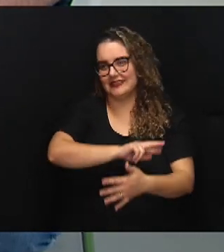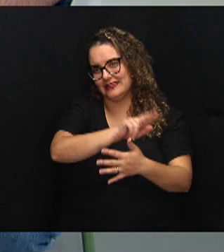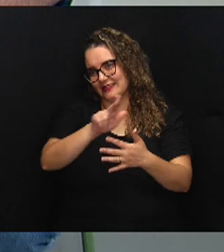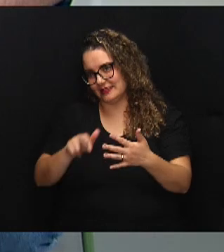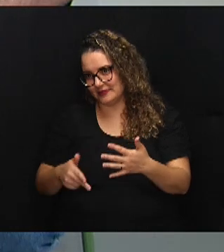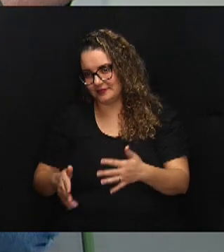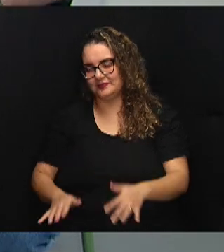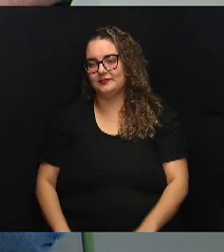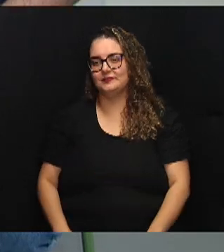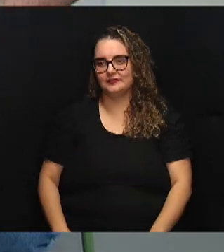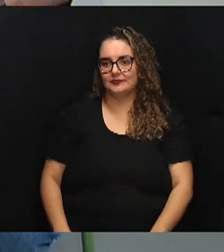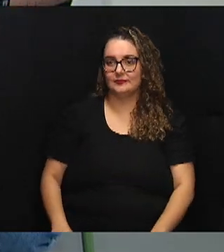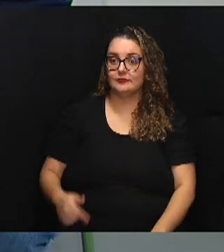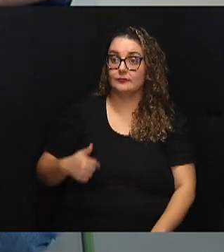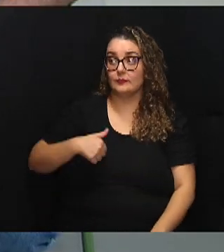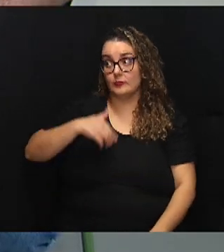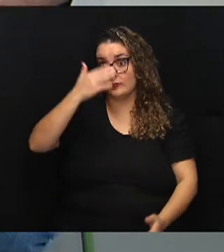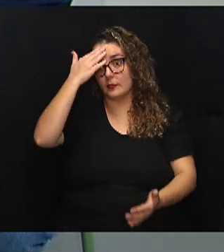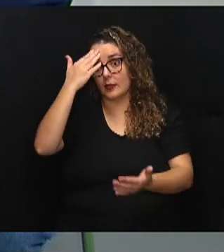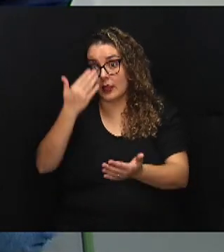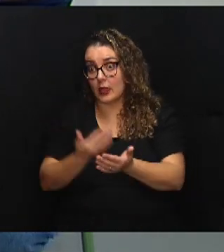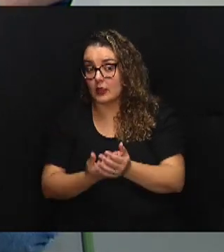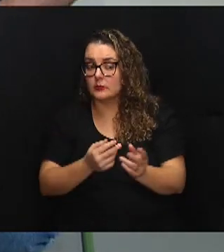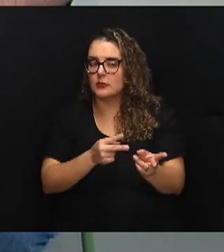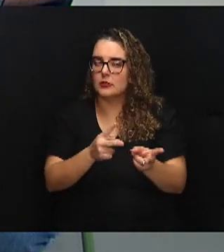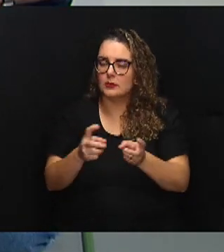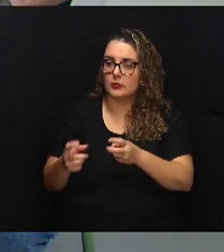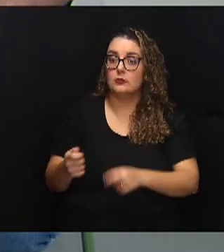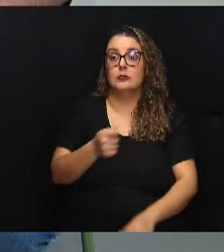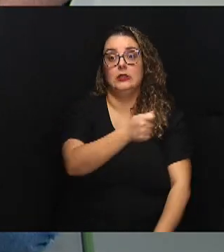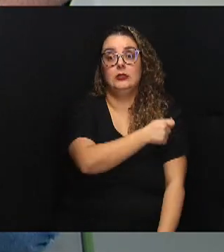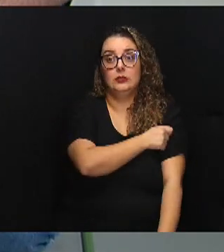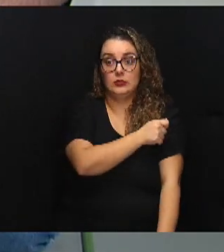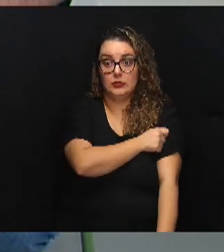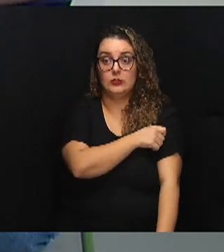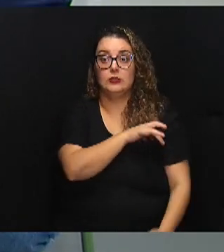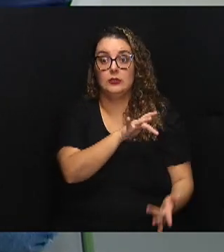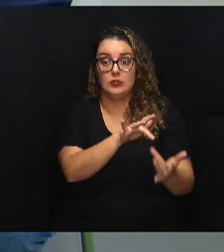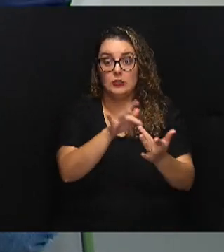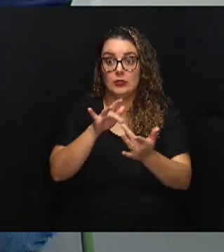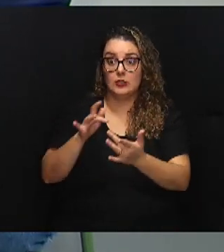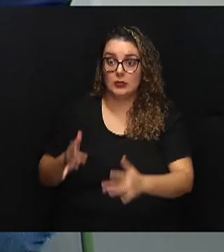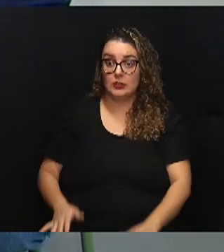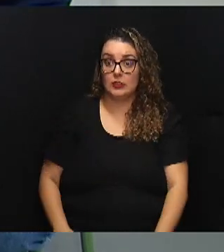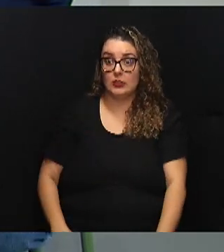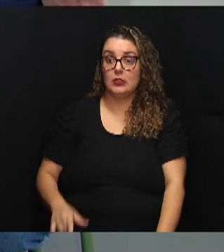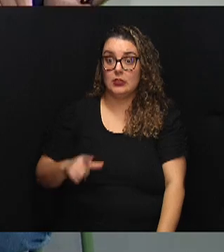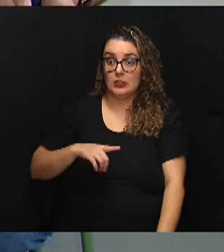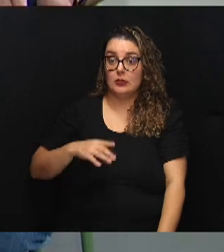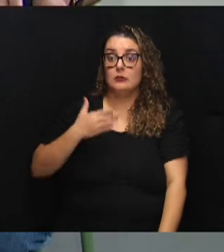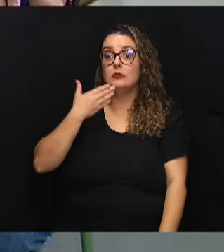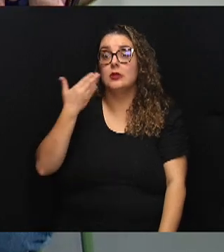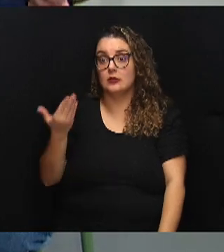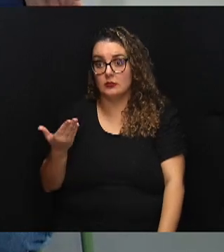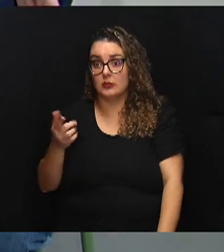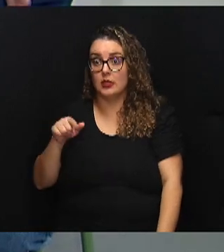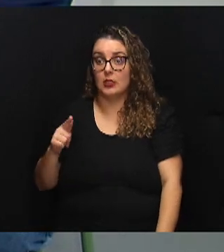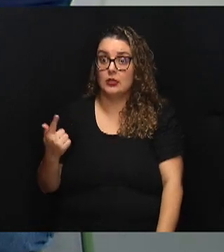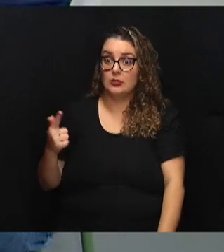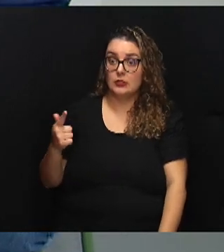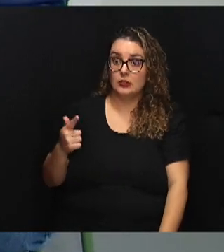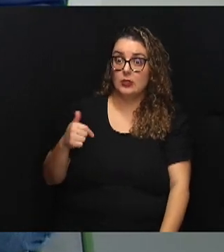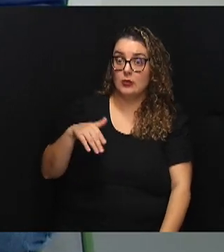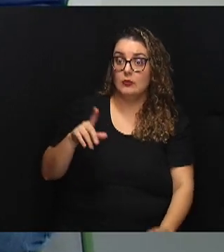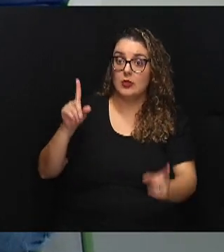eu acredito, o que eu percebo assim, pelos alunos com quem eu tenho contato, que eles têm mais facilidade é geografia, e o que tem